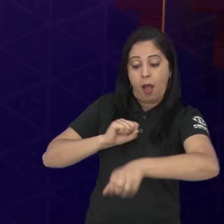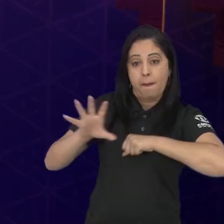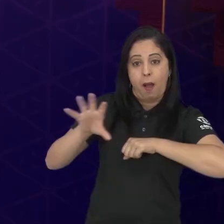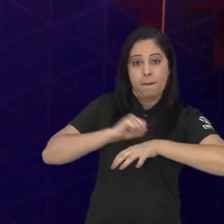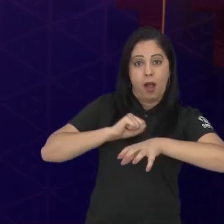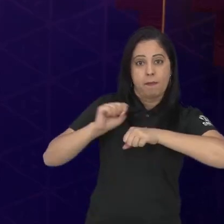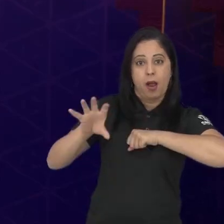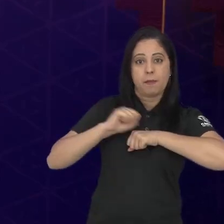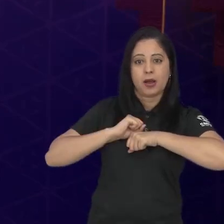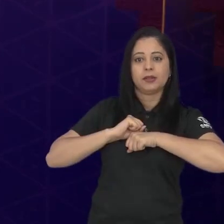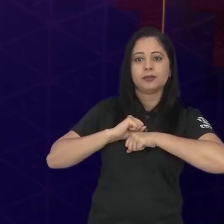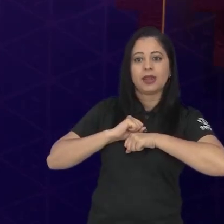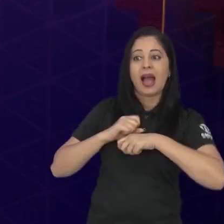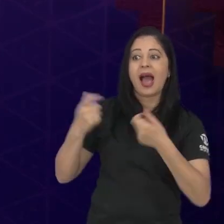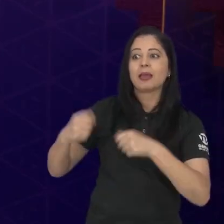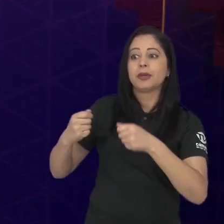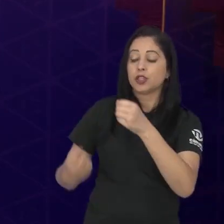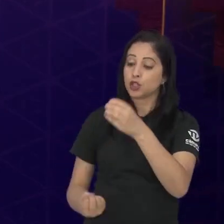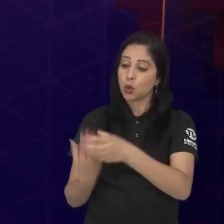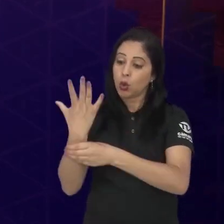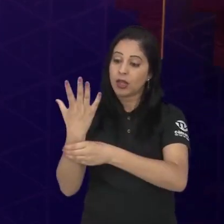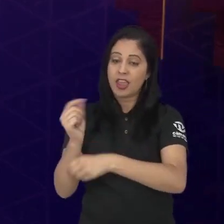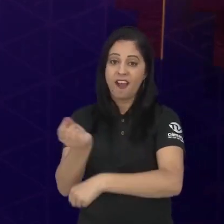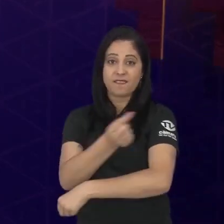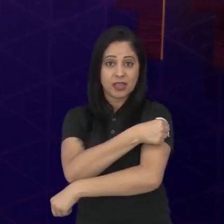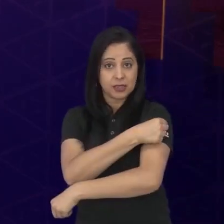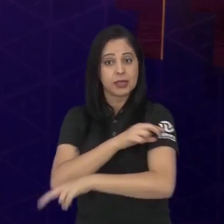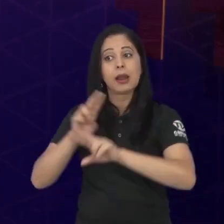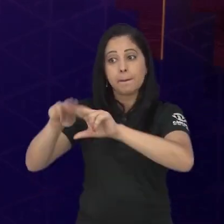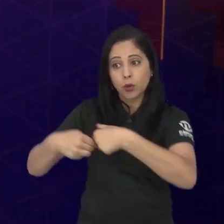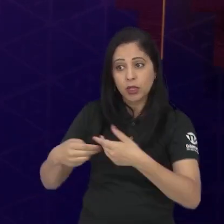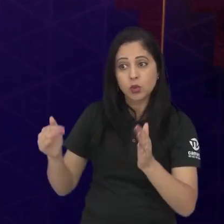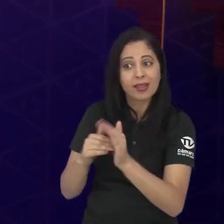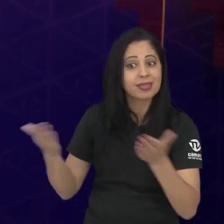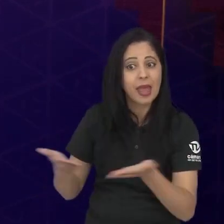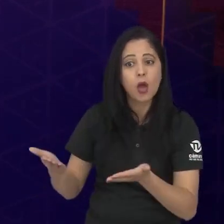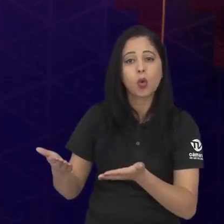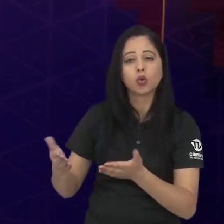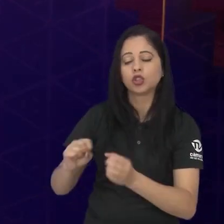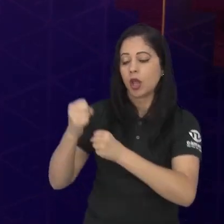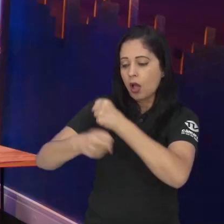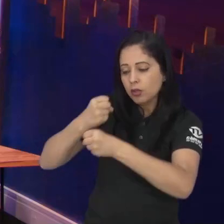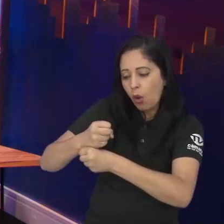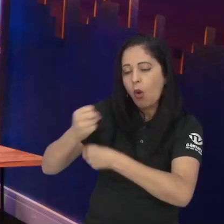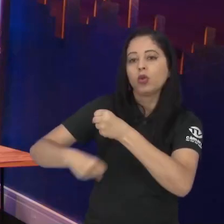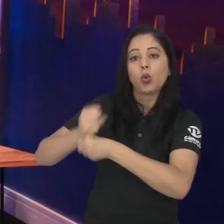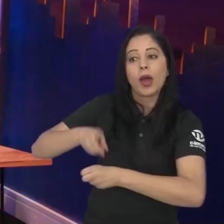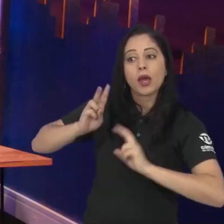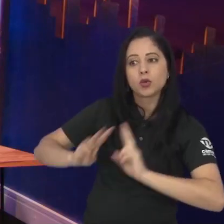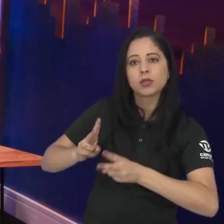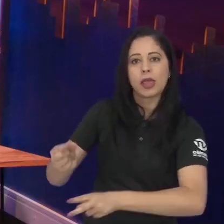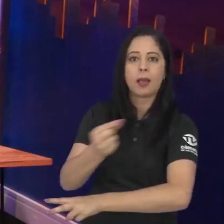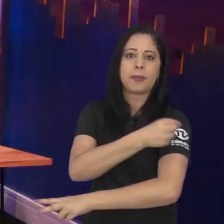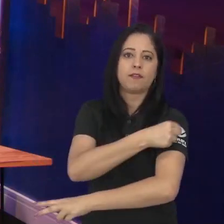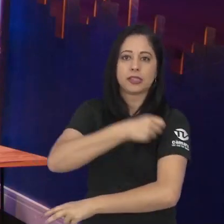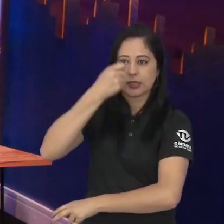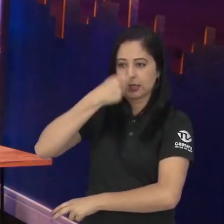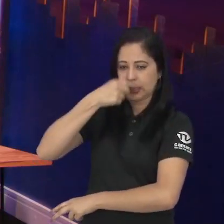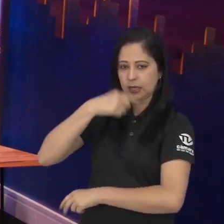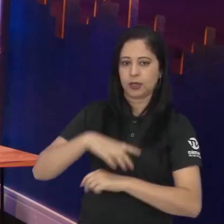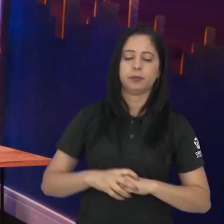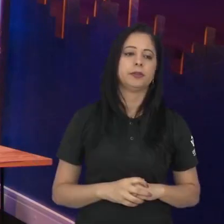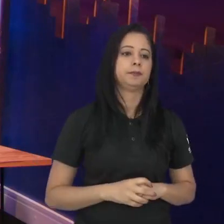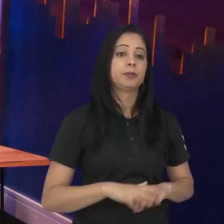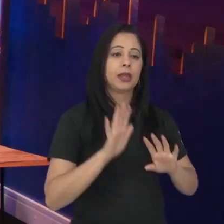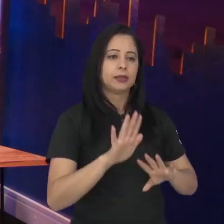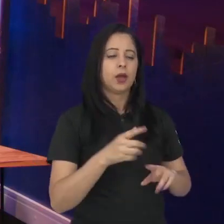e aí a gente teve que combater ele com vacina, e é por isso que a gente toma vacina da gripe aí todo ano. Exato. E Samuel, se a gente for pensar assim